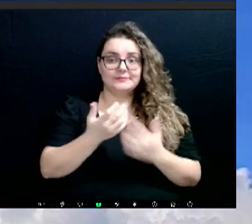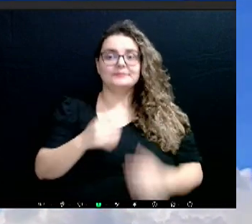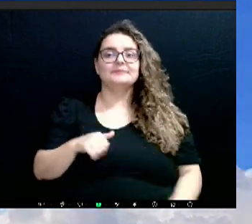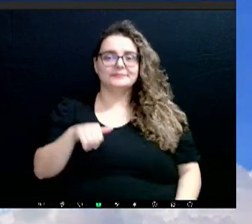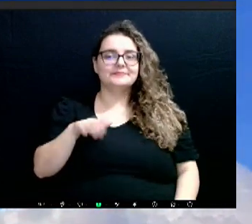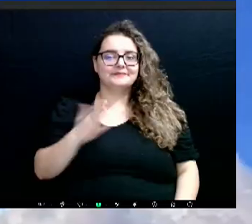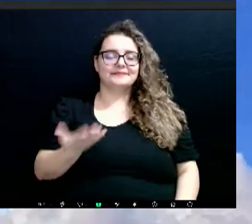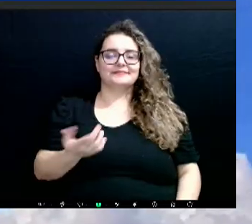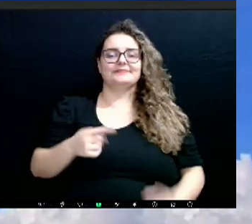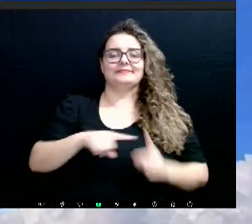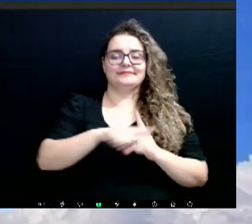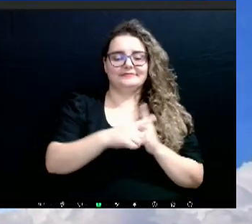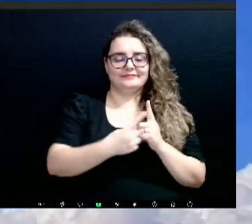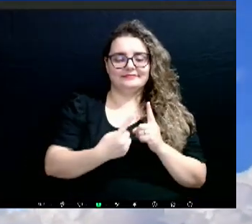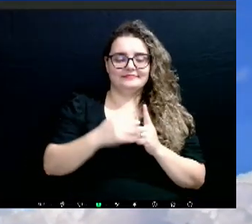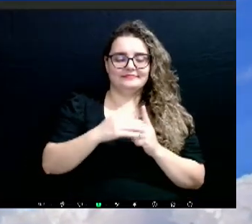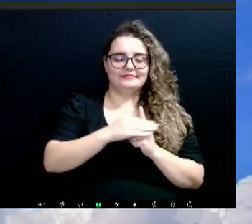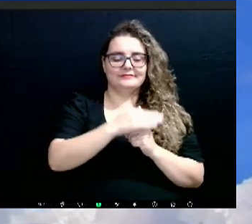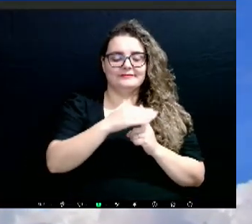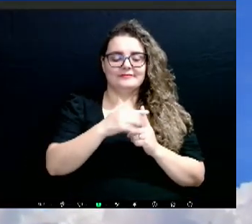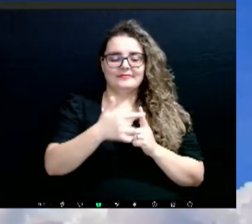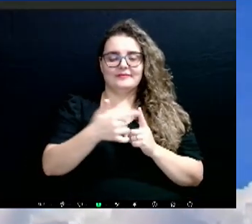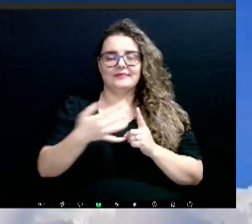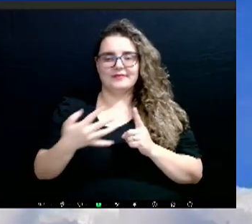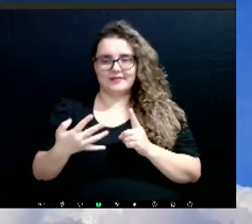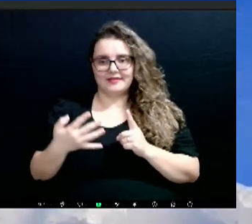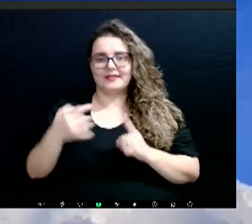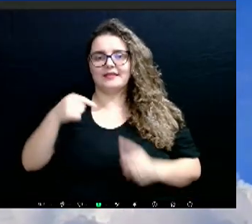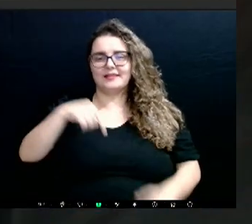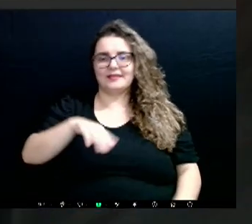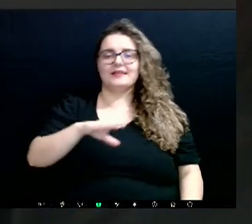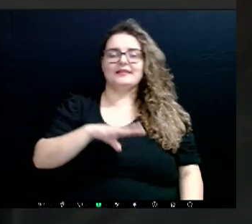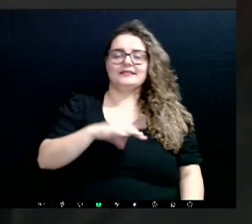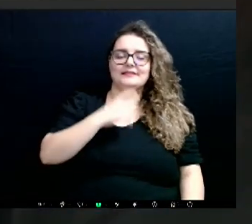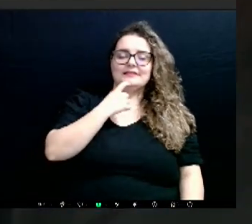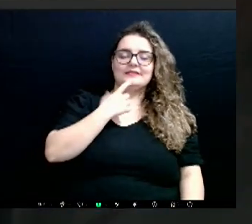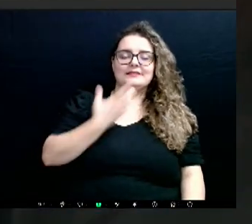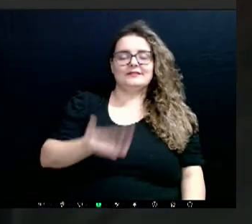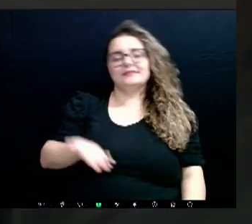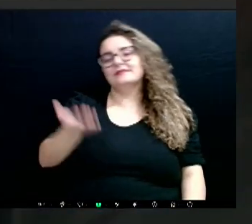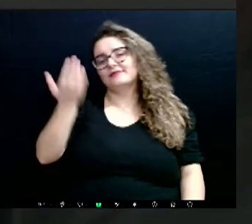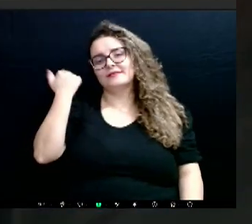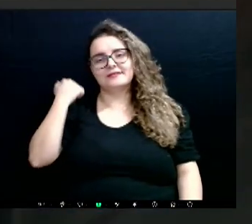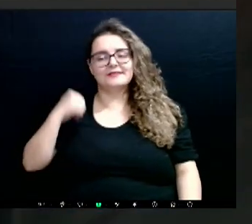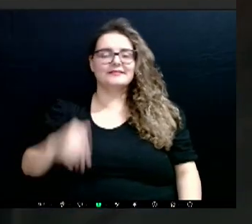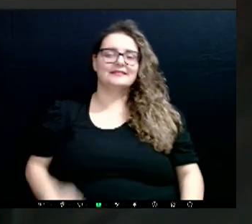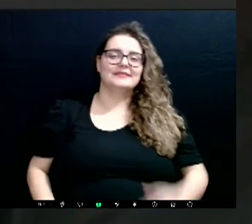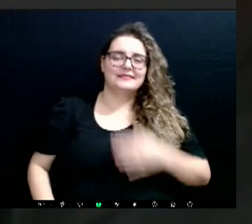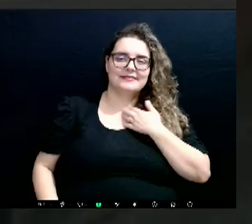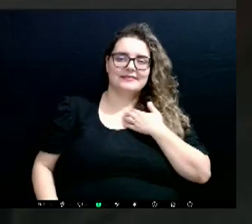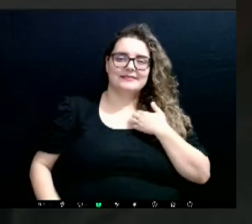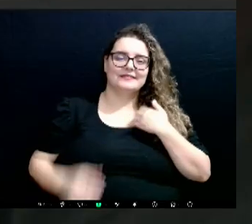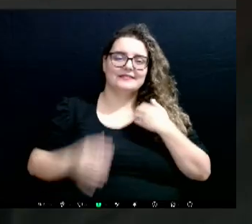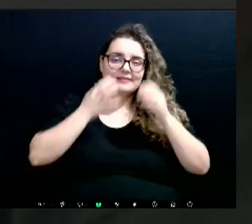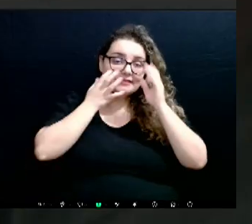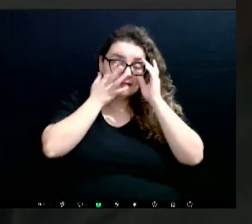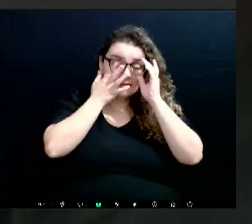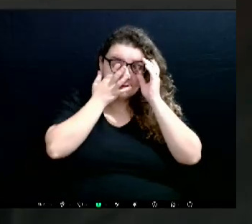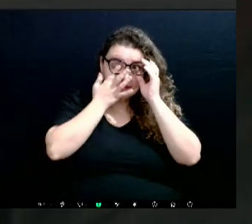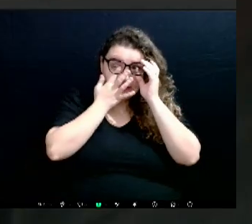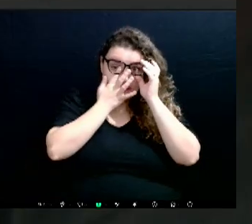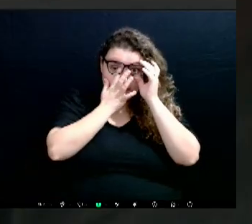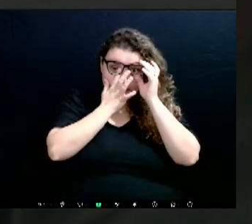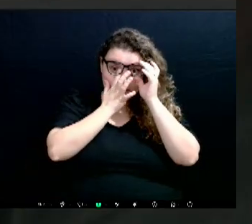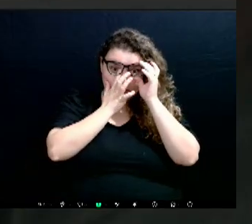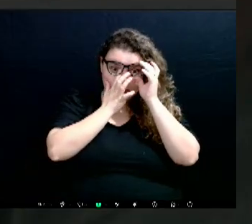11, máxima de 24 graus. Vamos embora então, né? Vamos lá, se hidrata, vamos curtir, pega